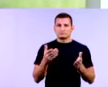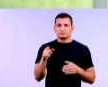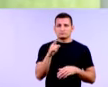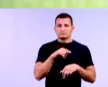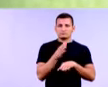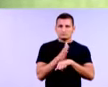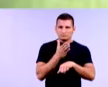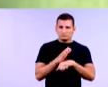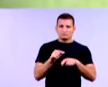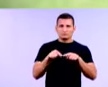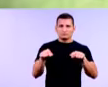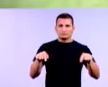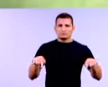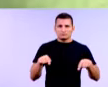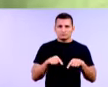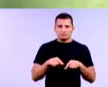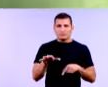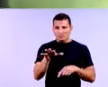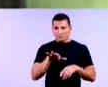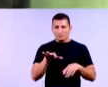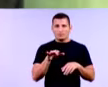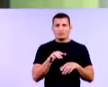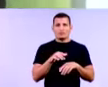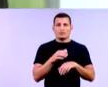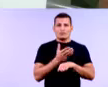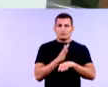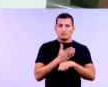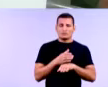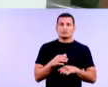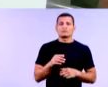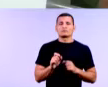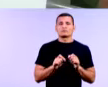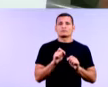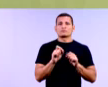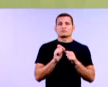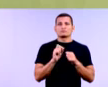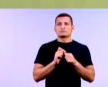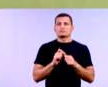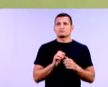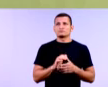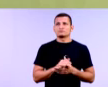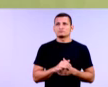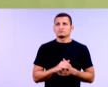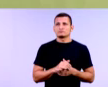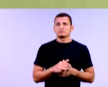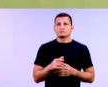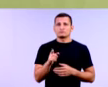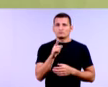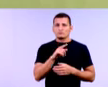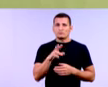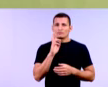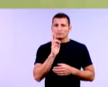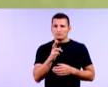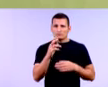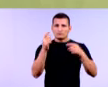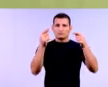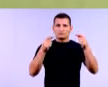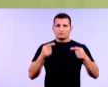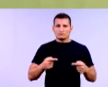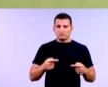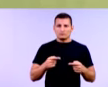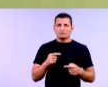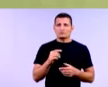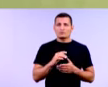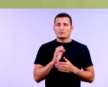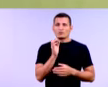em sala. Nessas atividades, professora Tayane, o que é que eles farão? Nessa atividade, vocês responderão um questionário